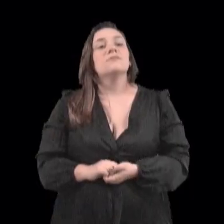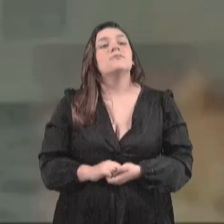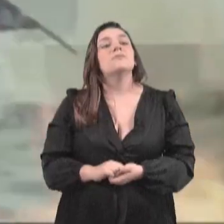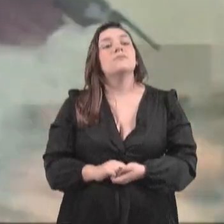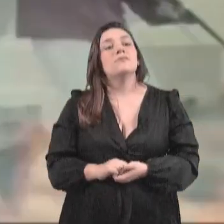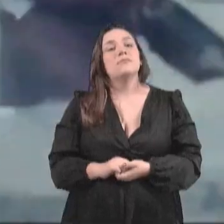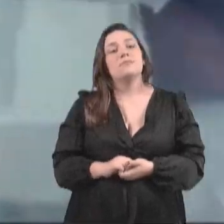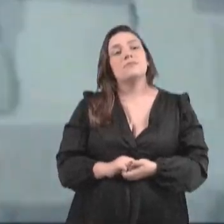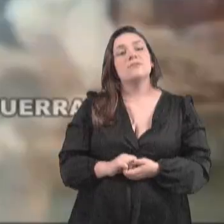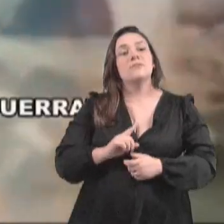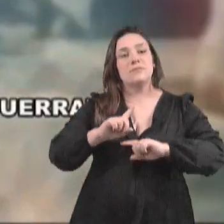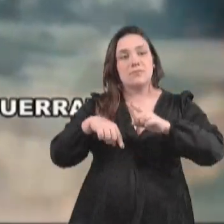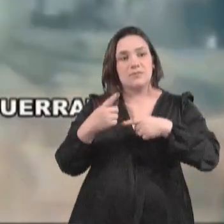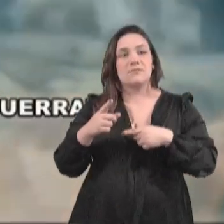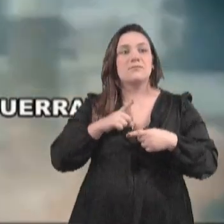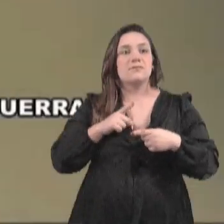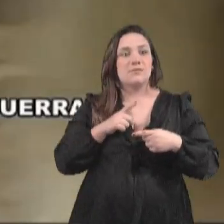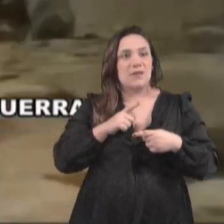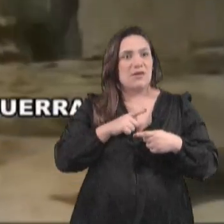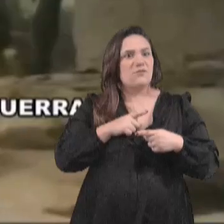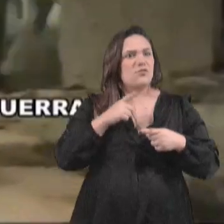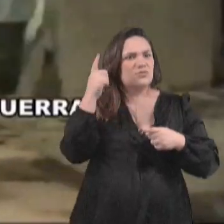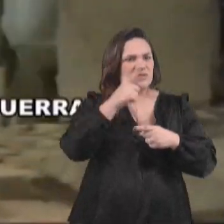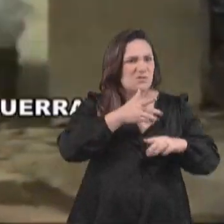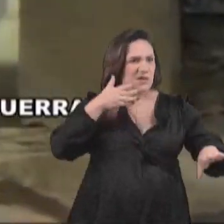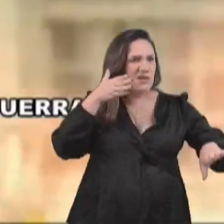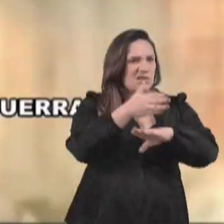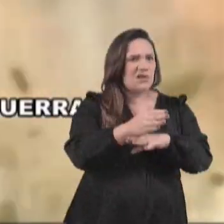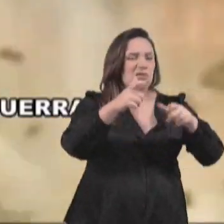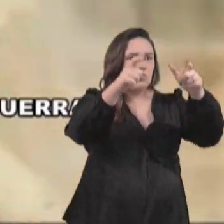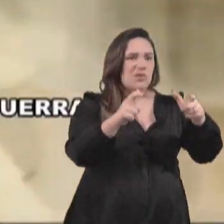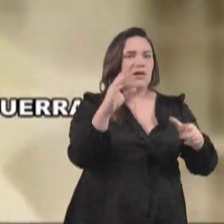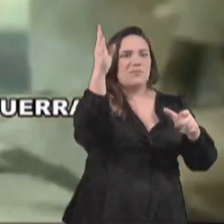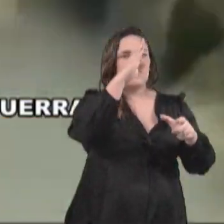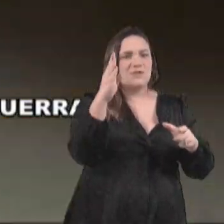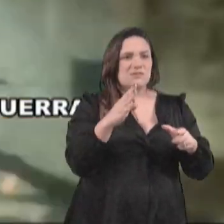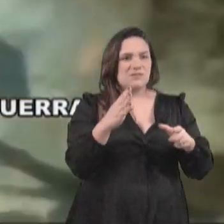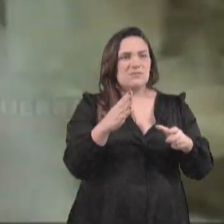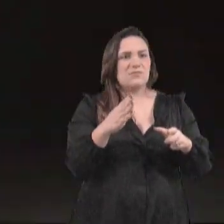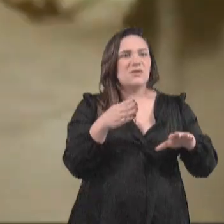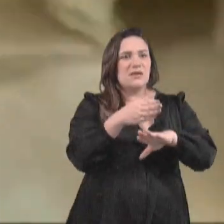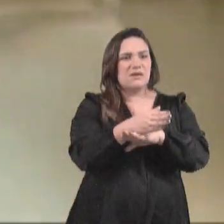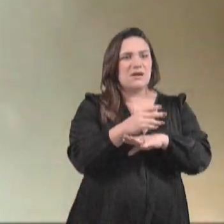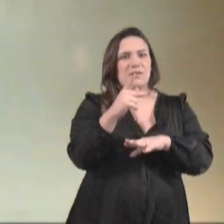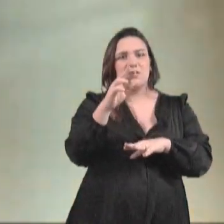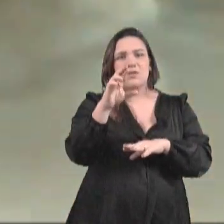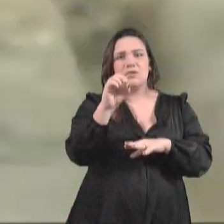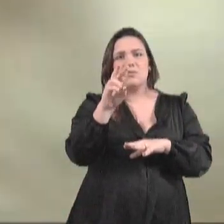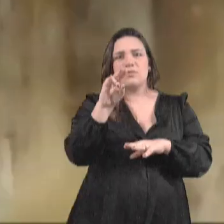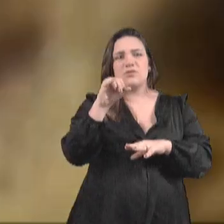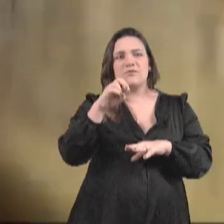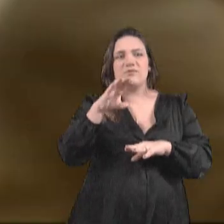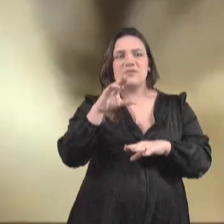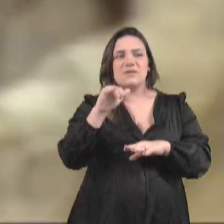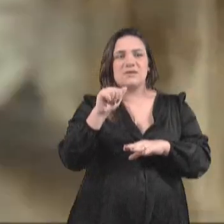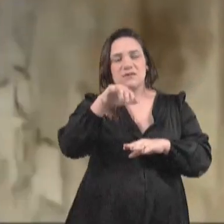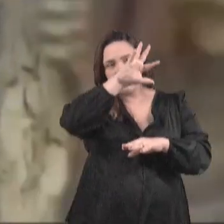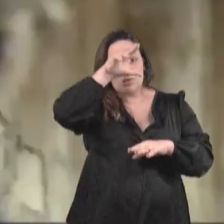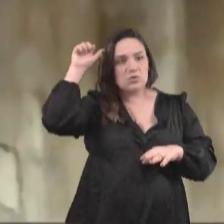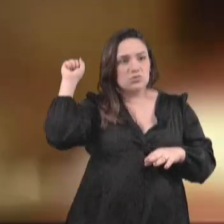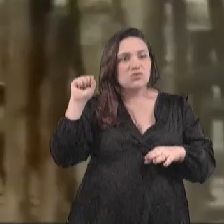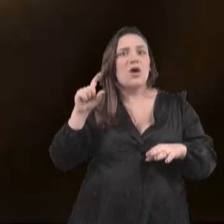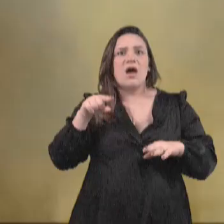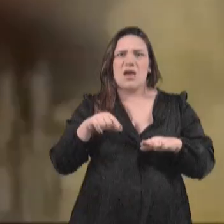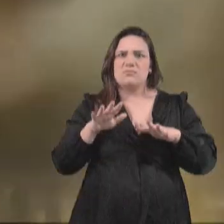da canhoneira Amambai da Marinha do Brasil no Rio Paraguai e da invasão da então província de Mato Grosso pelas forças do Exército